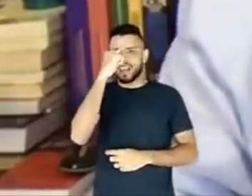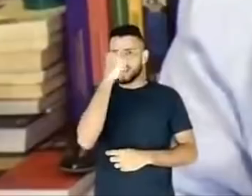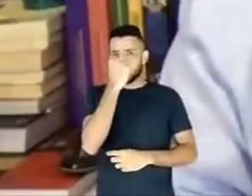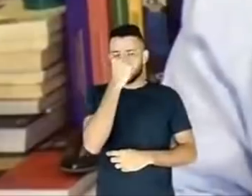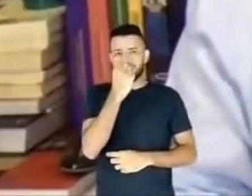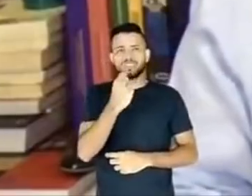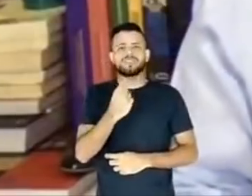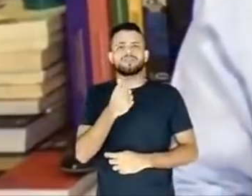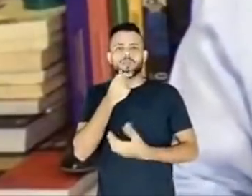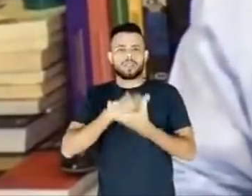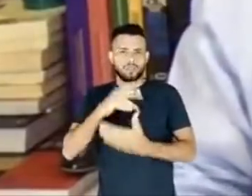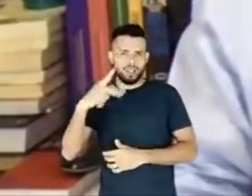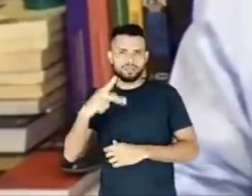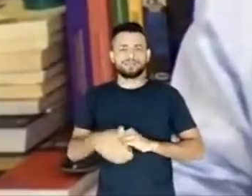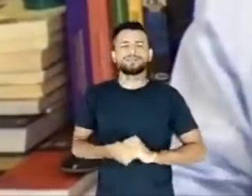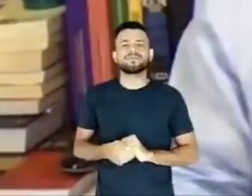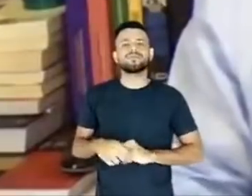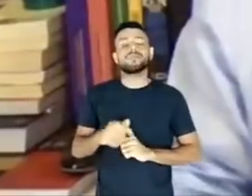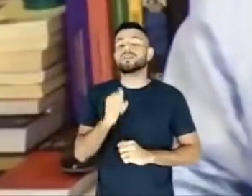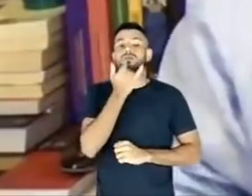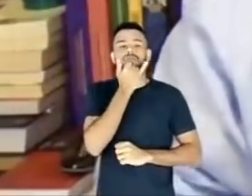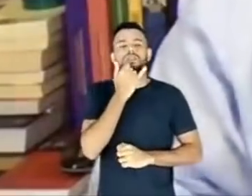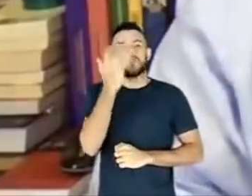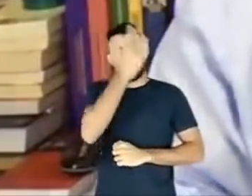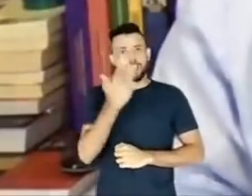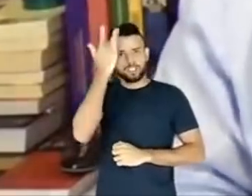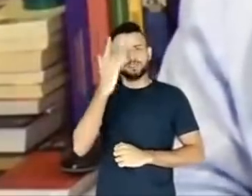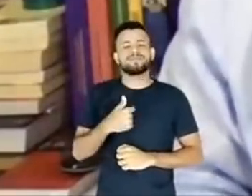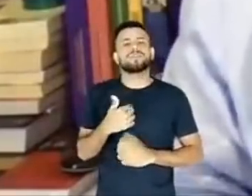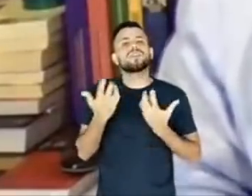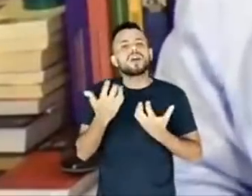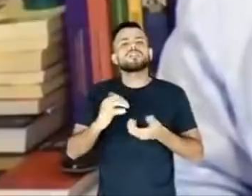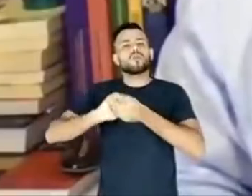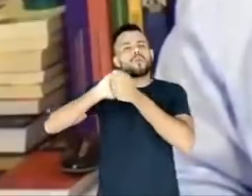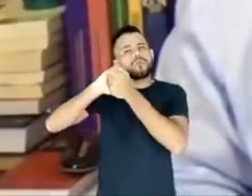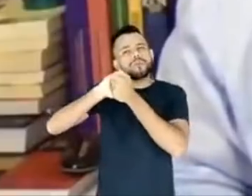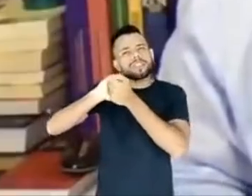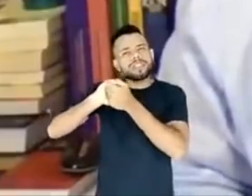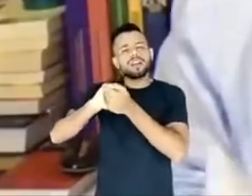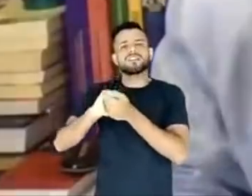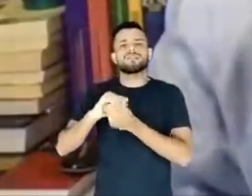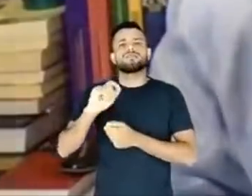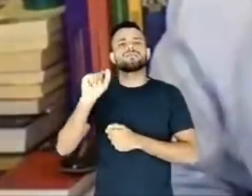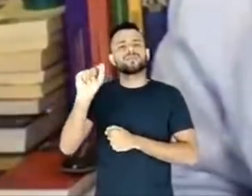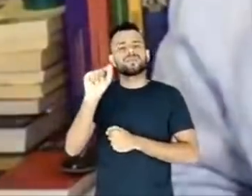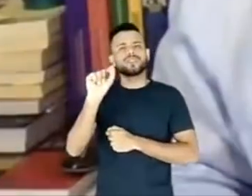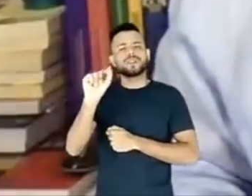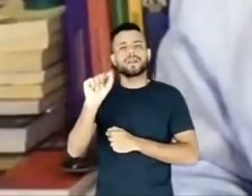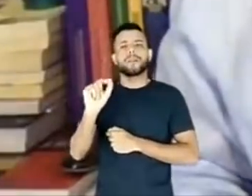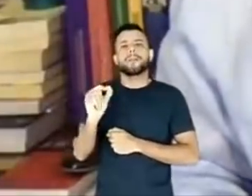queria começar a cumprimentar. Eu queria começar a cumprimentar a nossa companheira Gleice